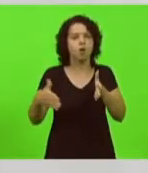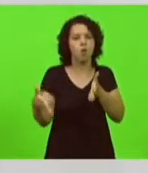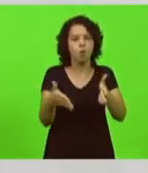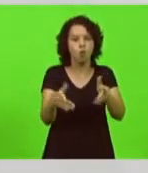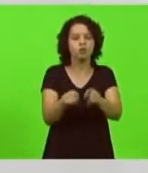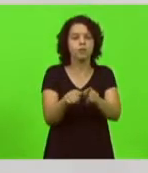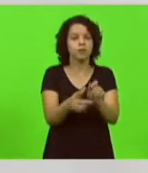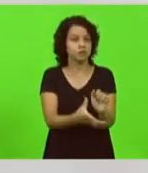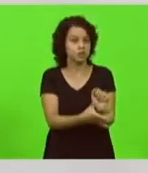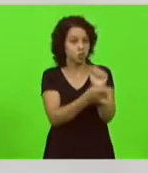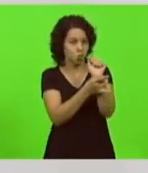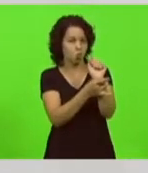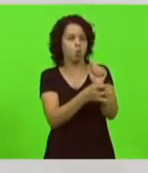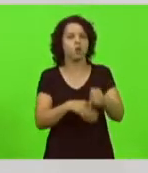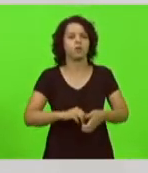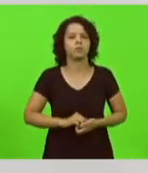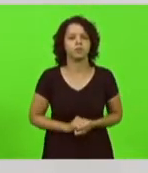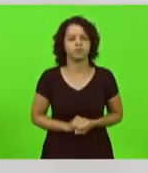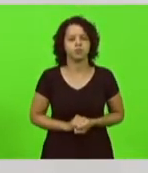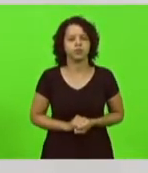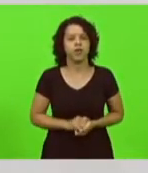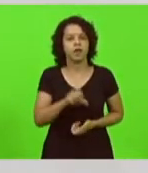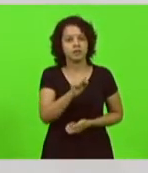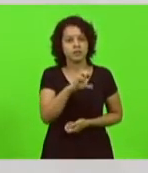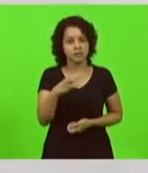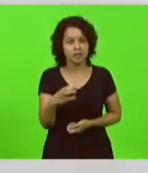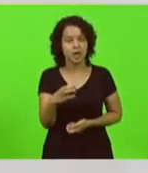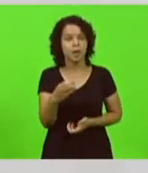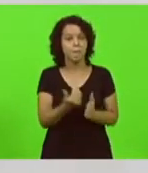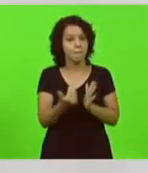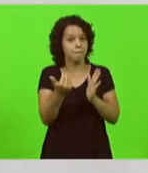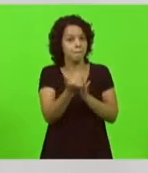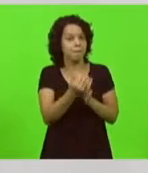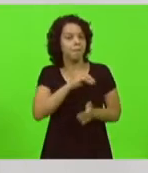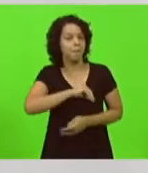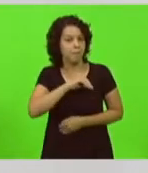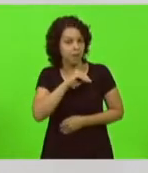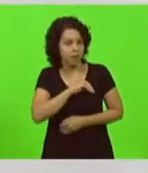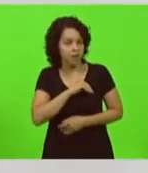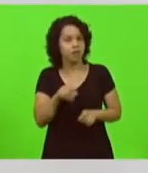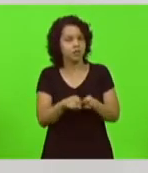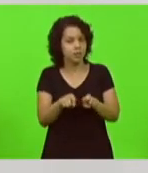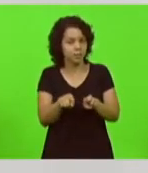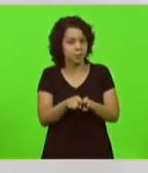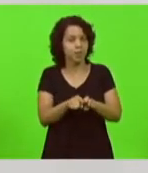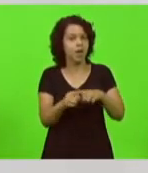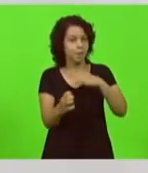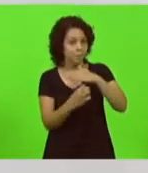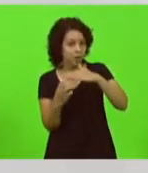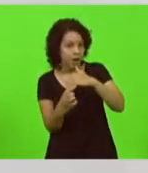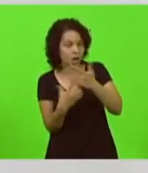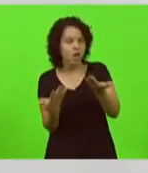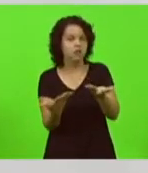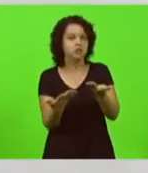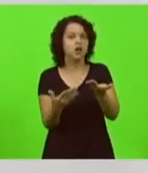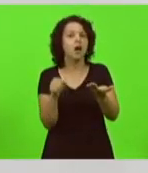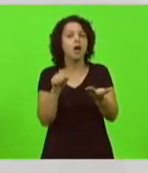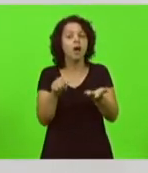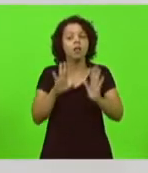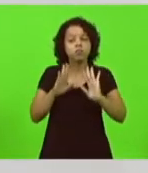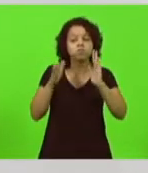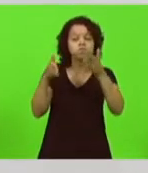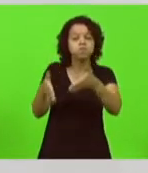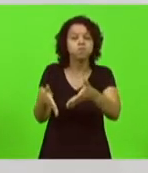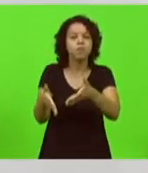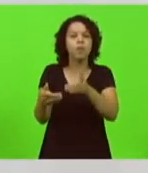Mais Renda e o SC Mais Renda Empresarial foram iniciativas estaduais voltadas a atender aquela parcela da